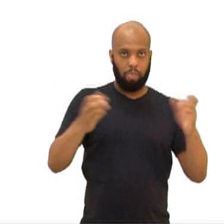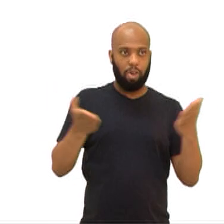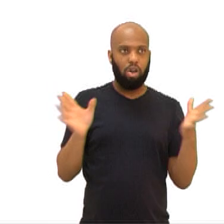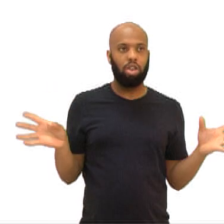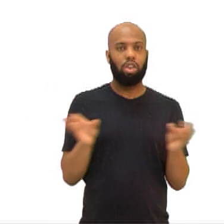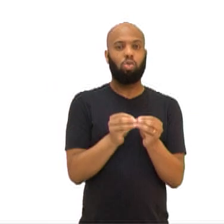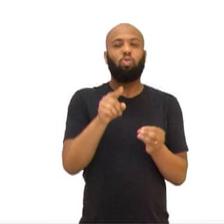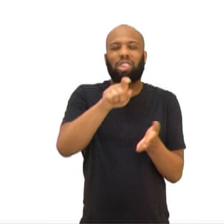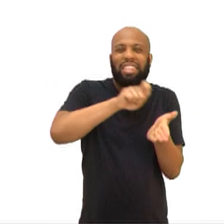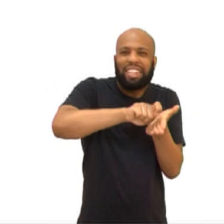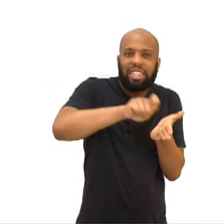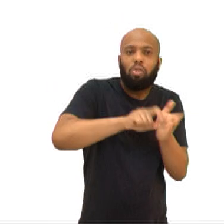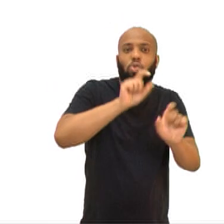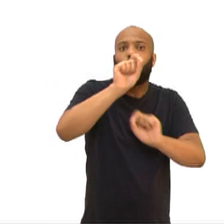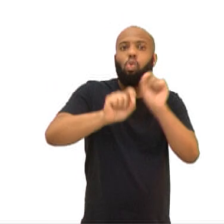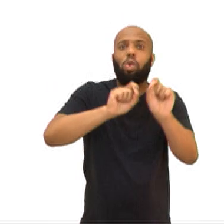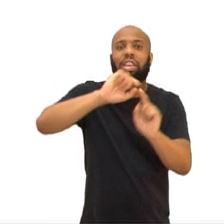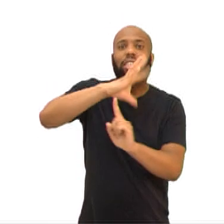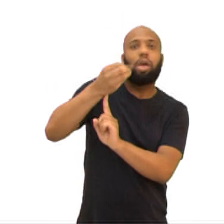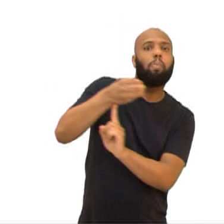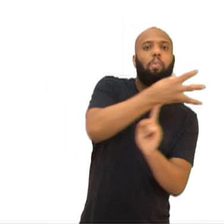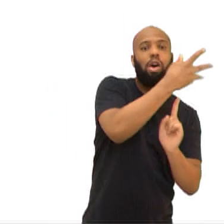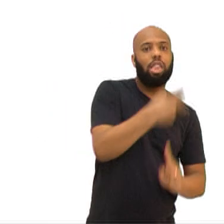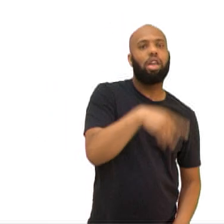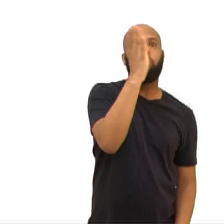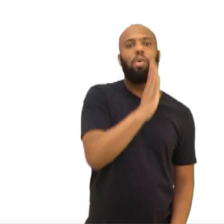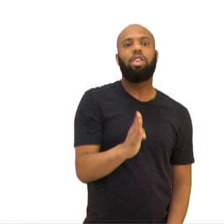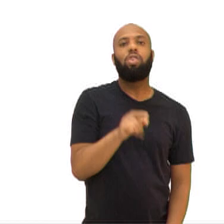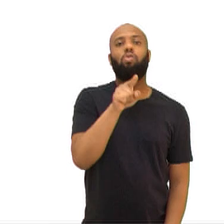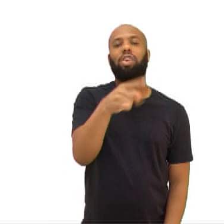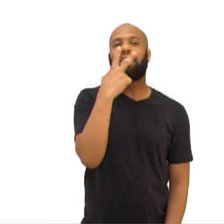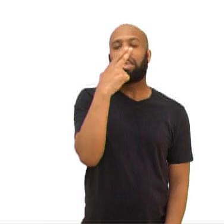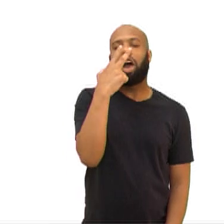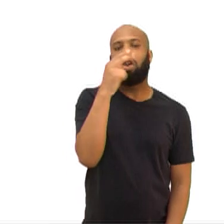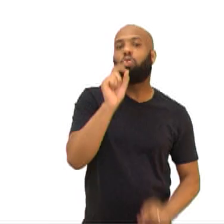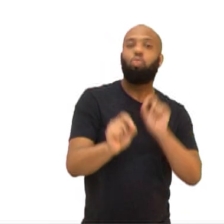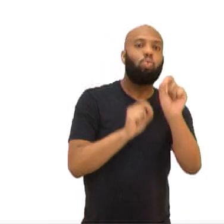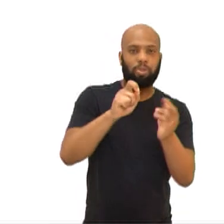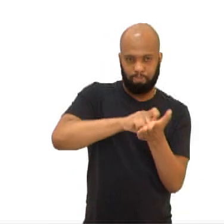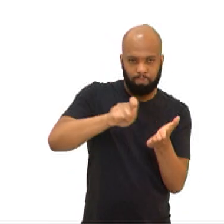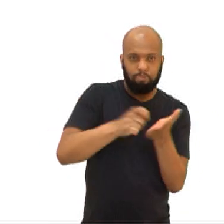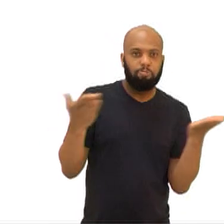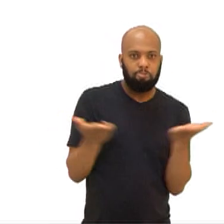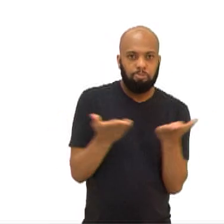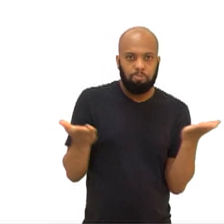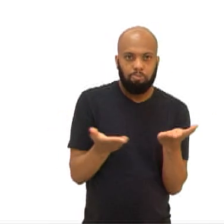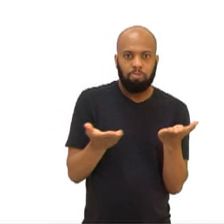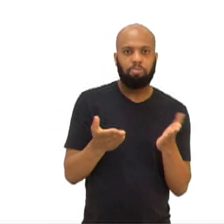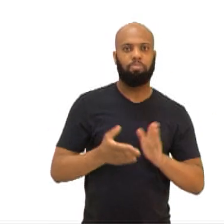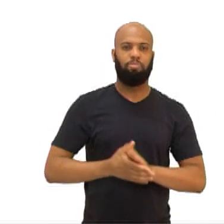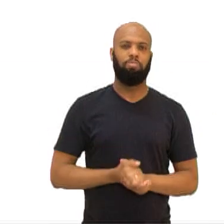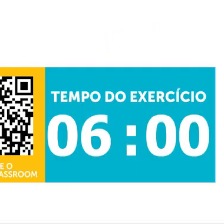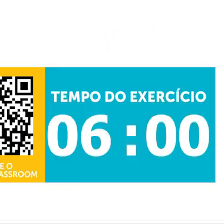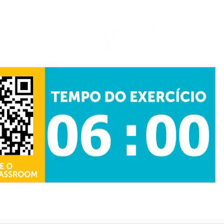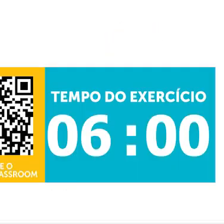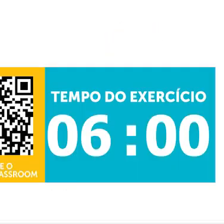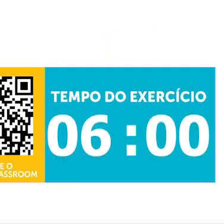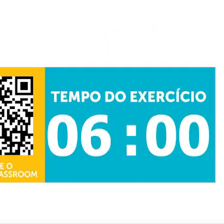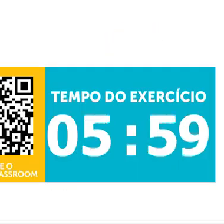Resumidamente, escreva o que foi a Semana de Arte Moderna no Brasil. O que vocês acharam da Semana de Arte Moderna? Escrevam resumidamente.